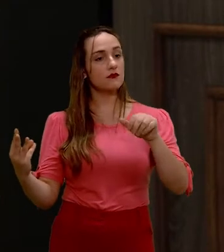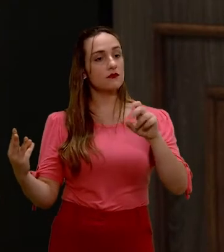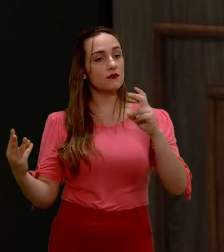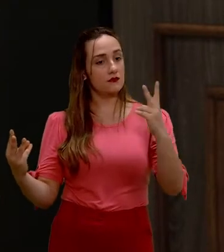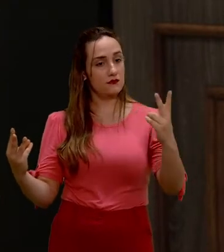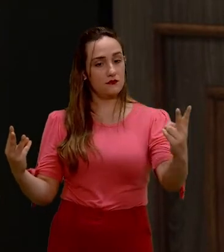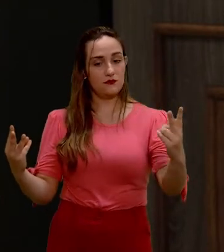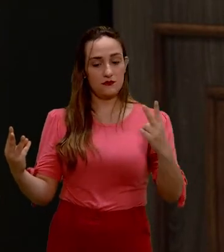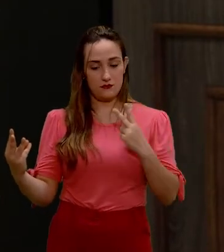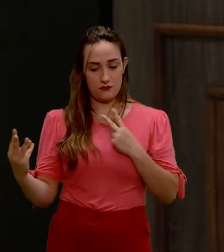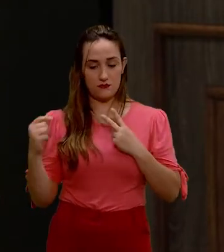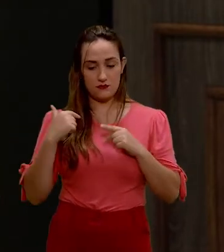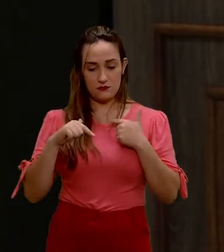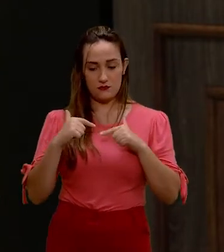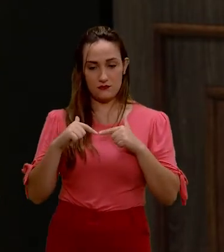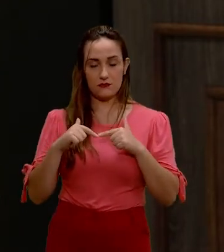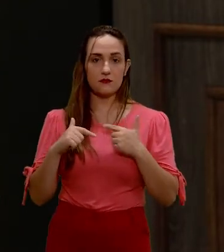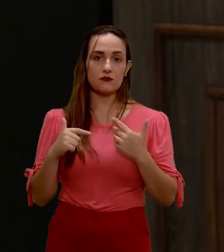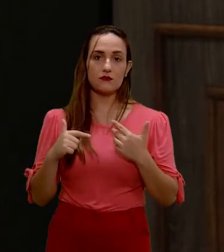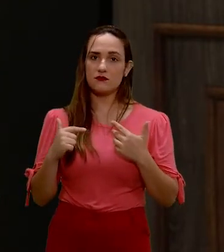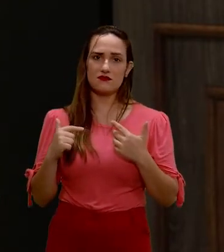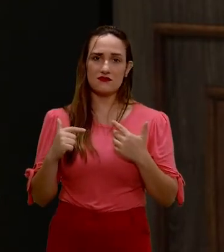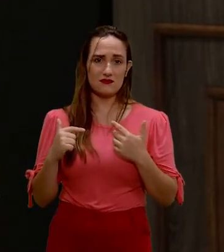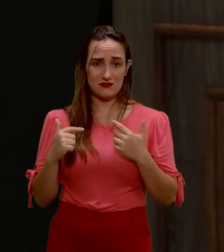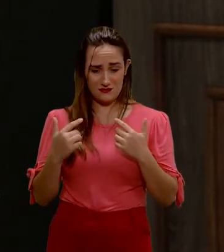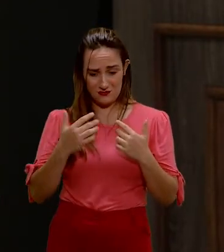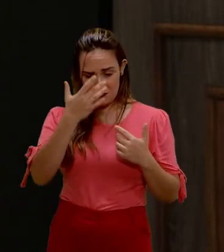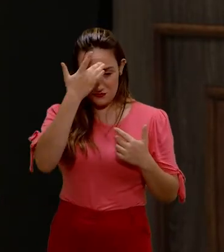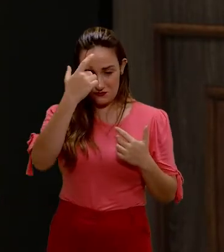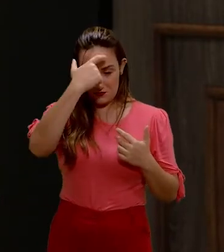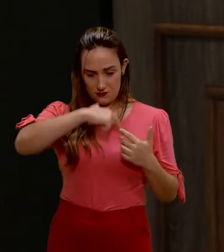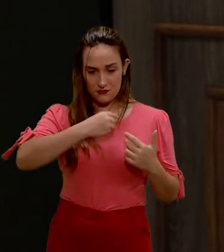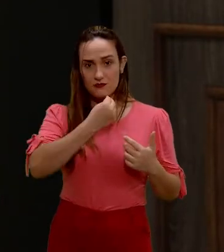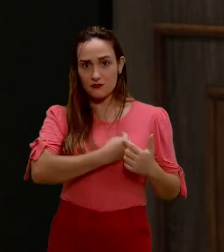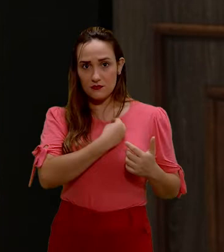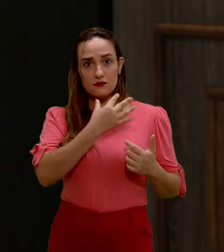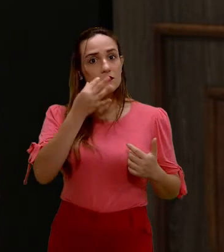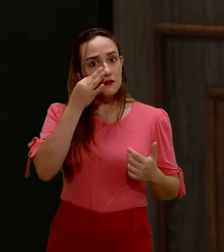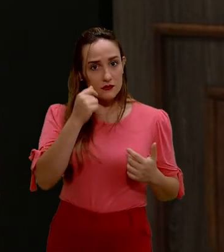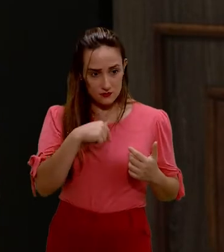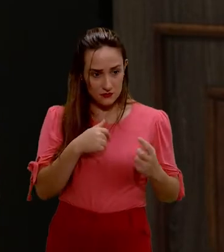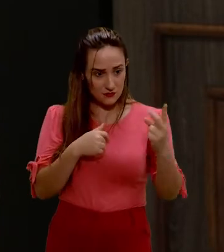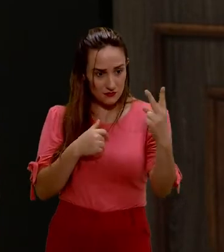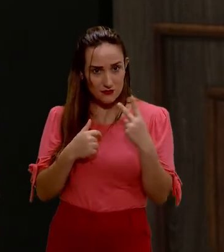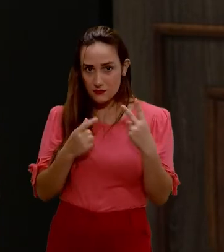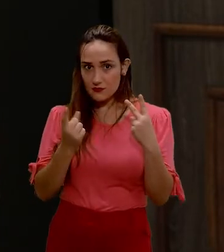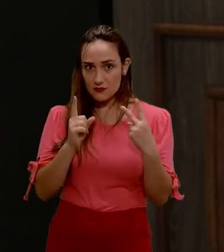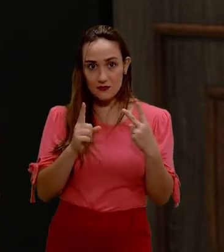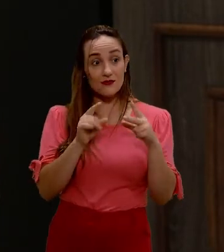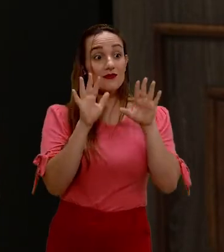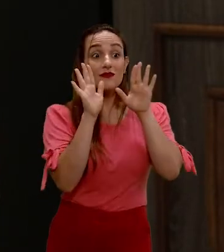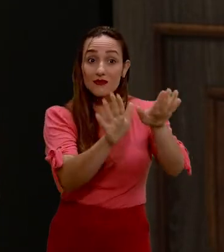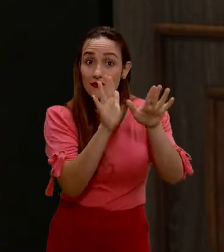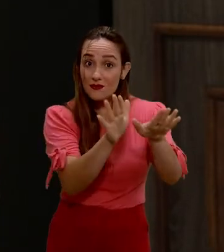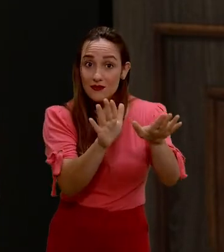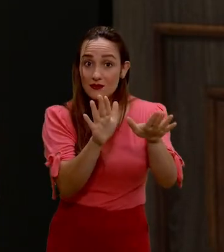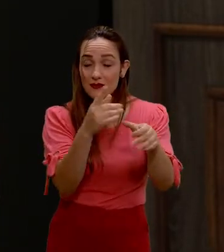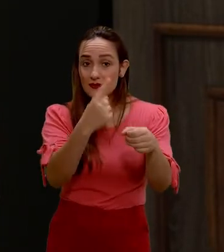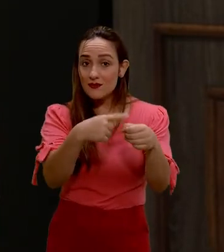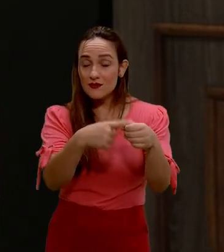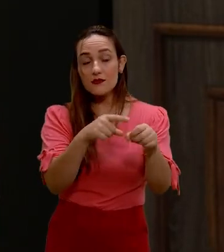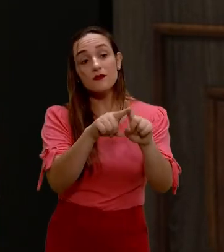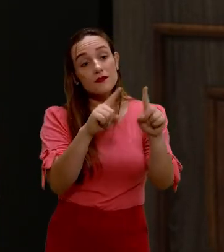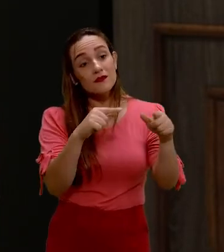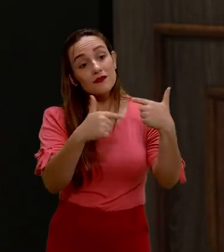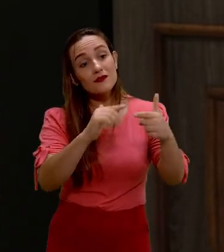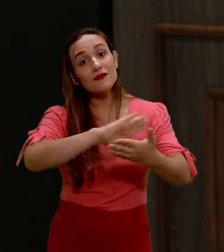não traz fisicamente esses 3 servidores, porque às vezes eles moram em uma determinada comarca, comarca de Iguatemi, onde eu fui